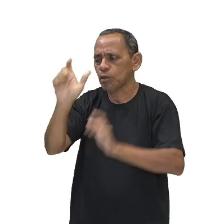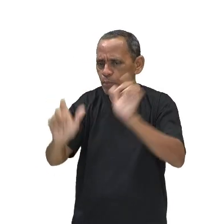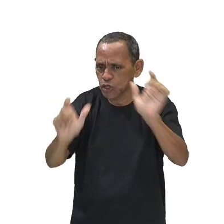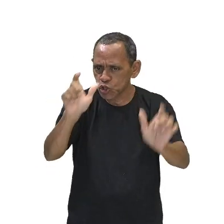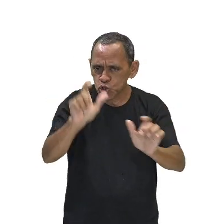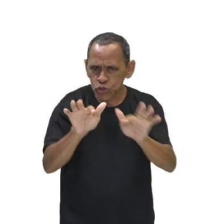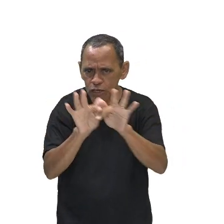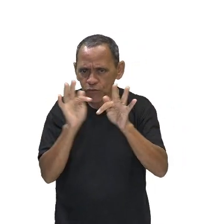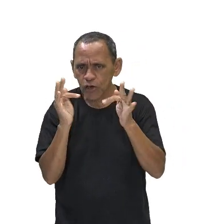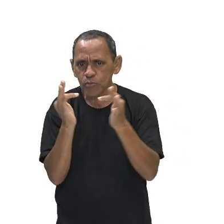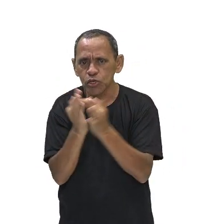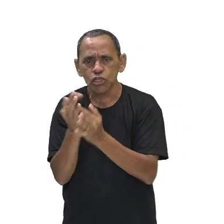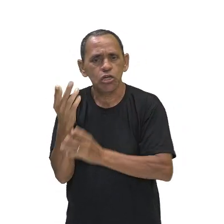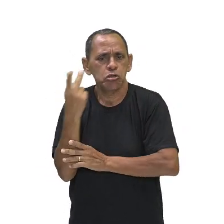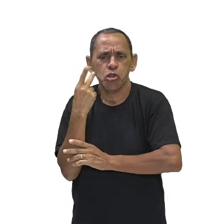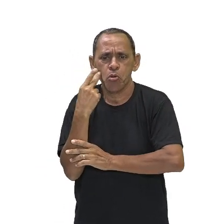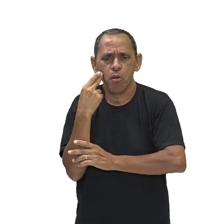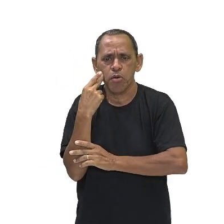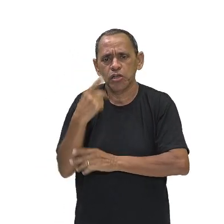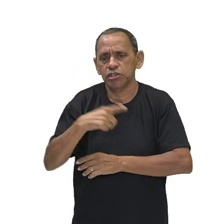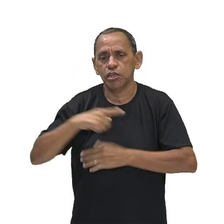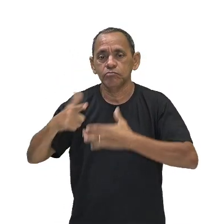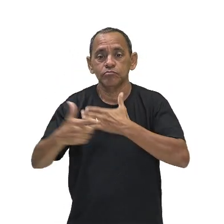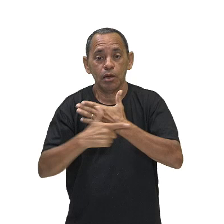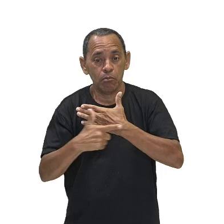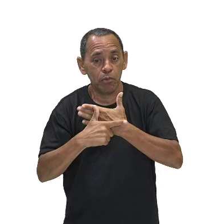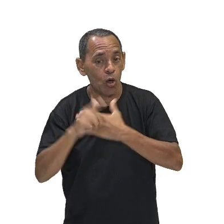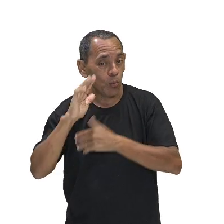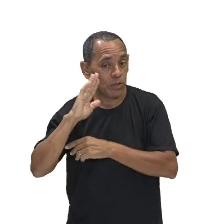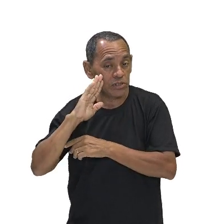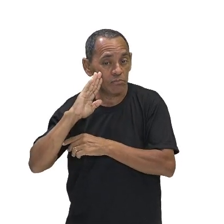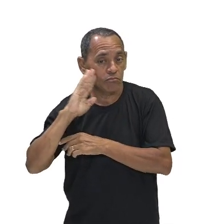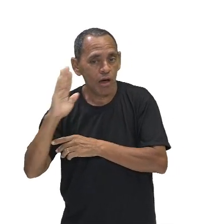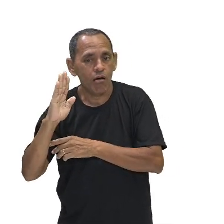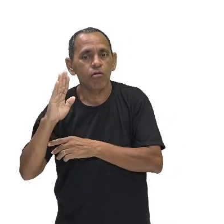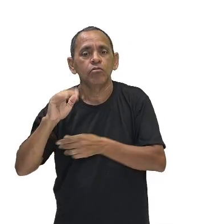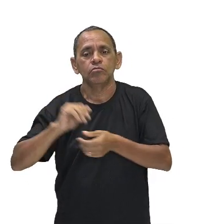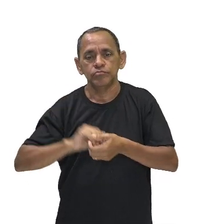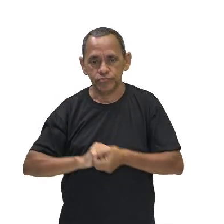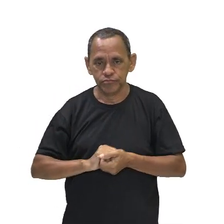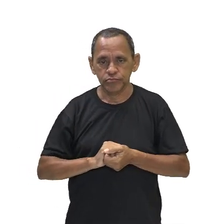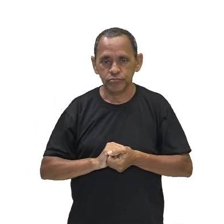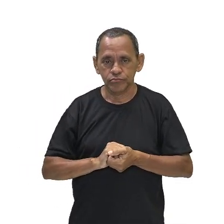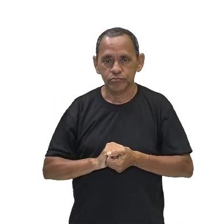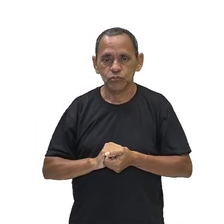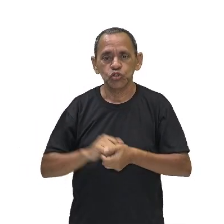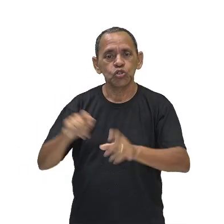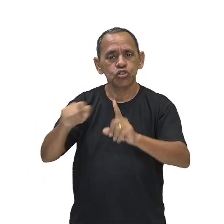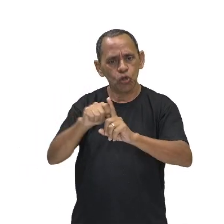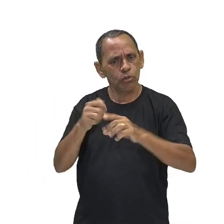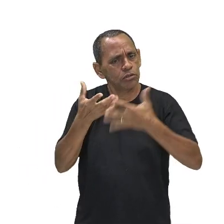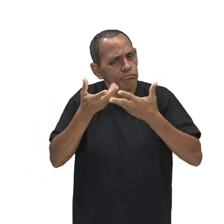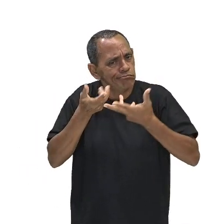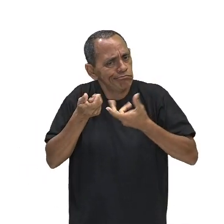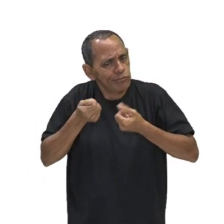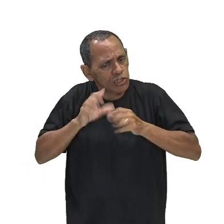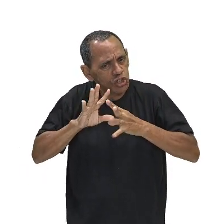normalmente tem aí um papel, tem uma função. Isto é socialmente aceito por